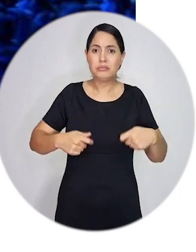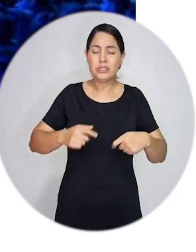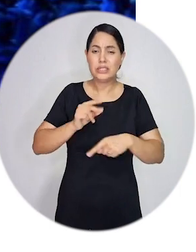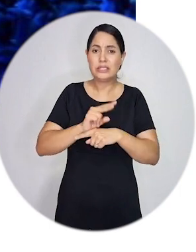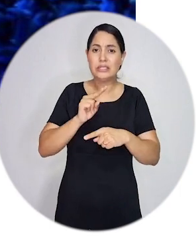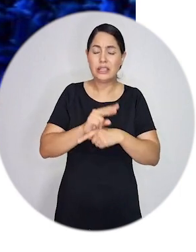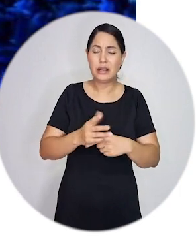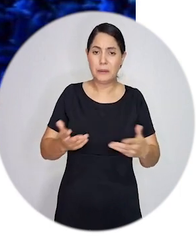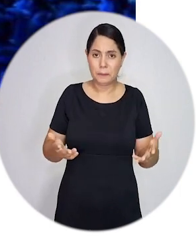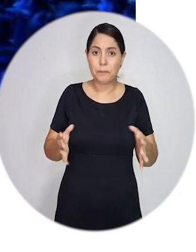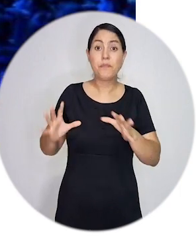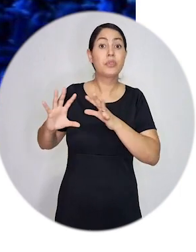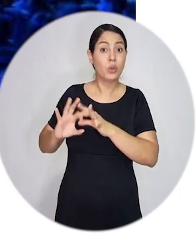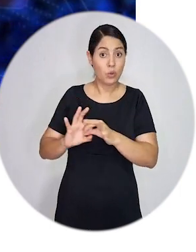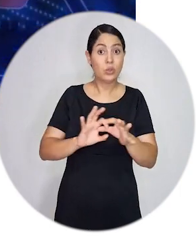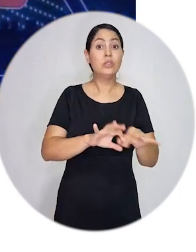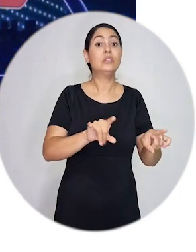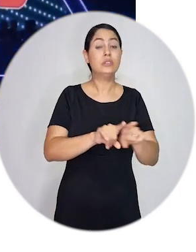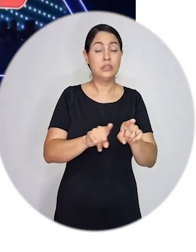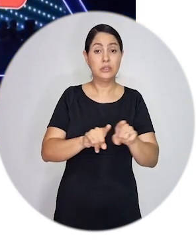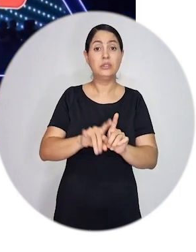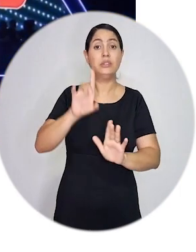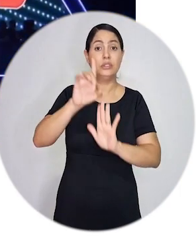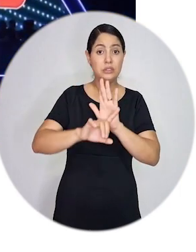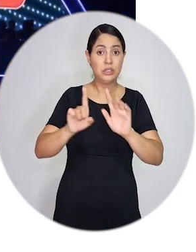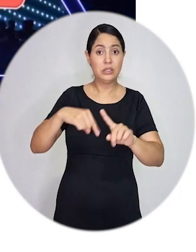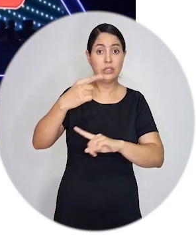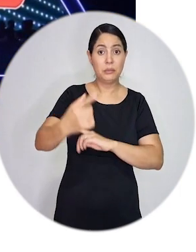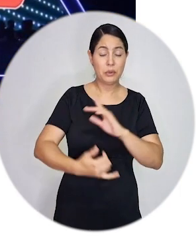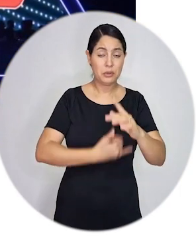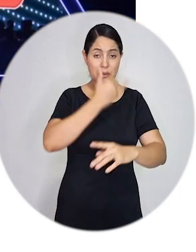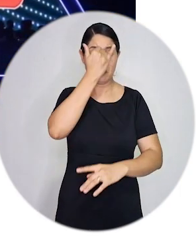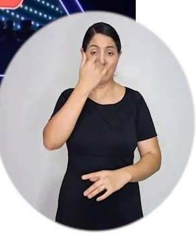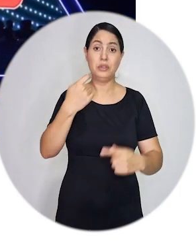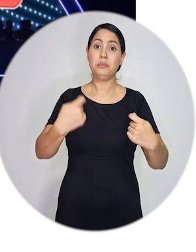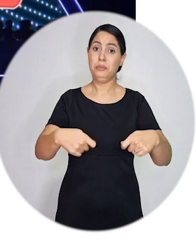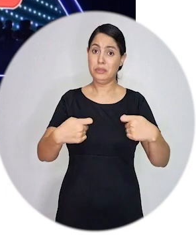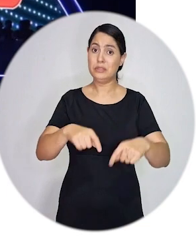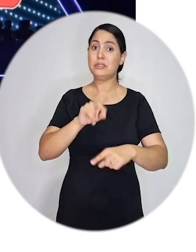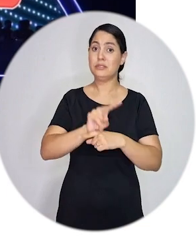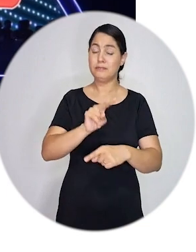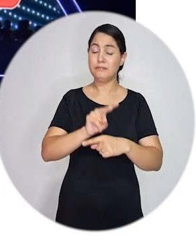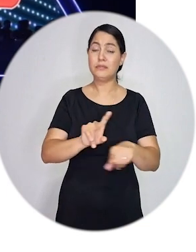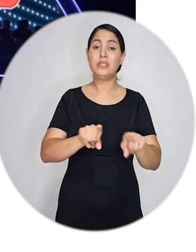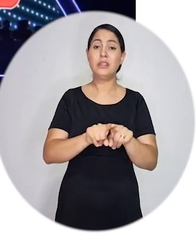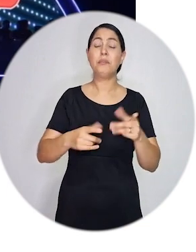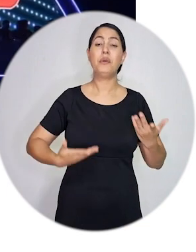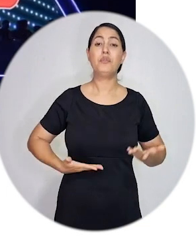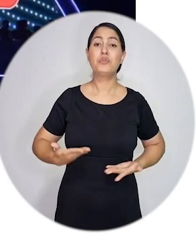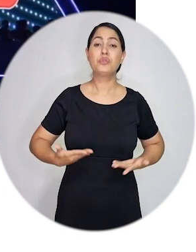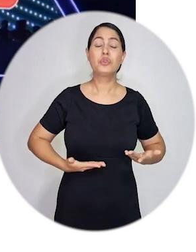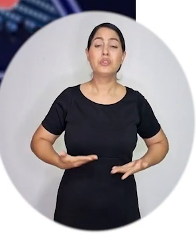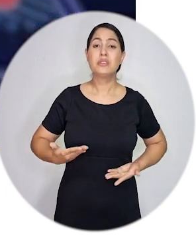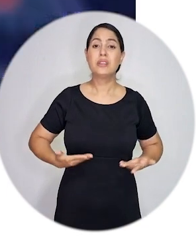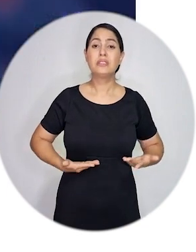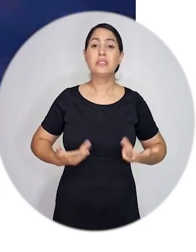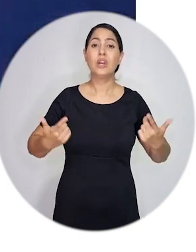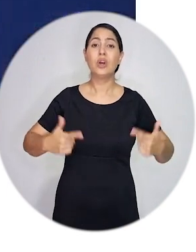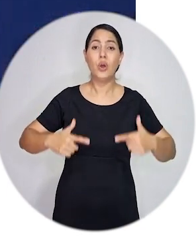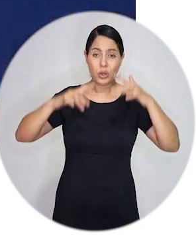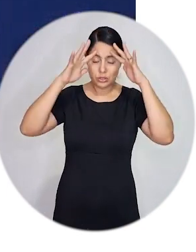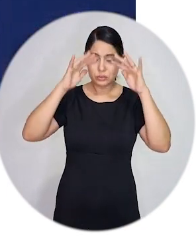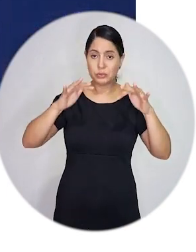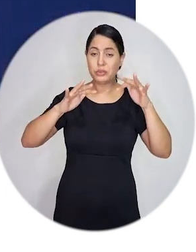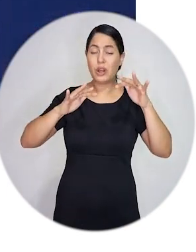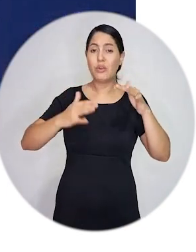acusado. Tem que zelar também pelos direitos da próxima vítima. Tem que zelar pela funcionalidade